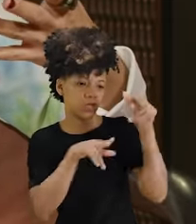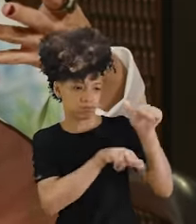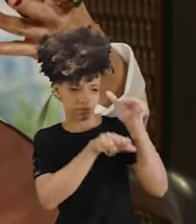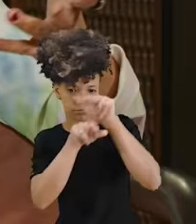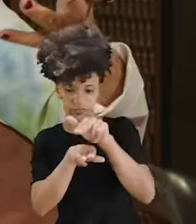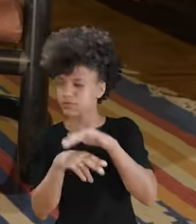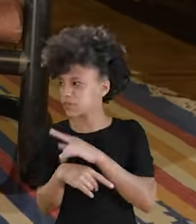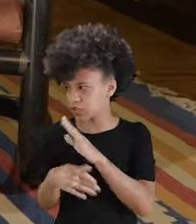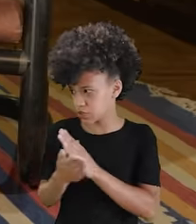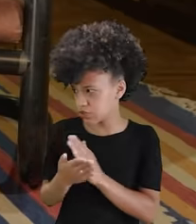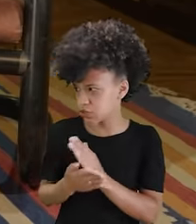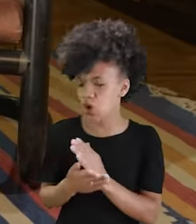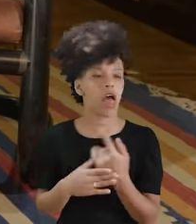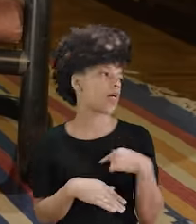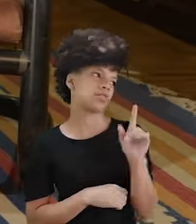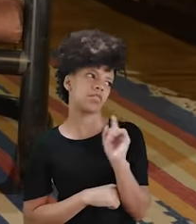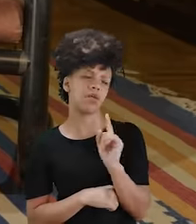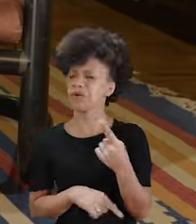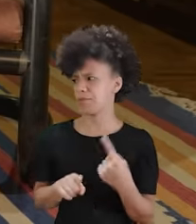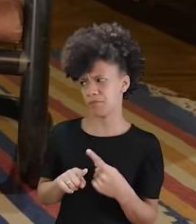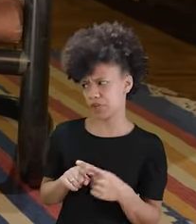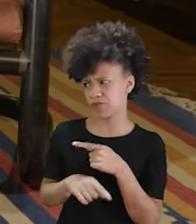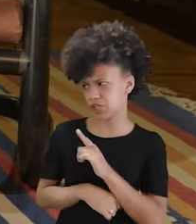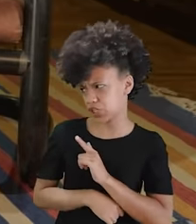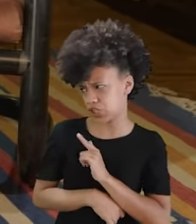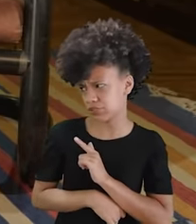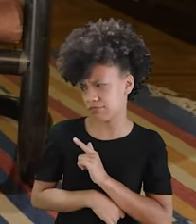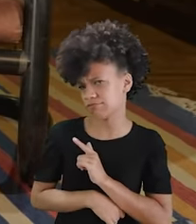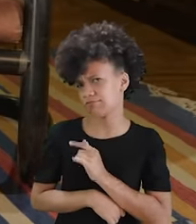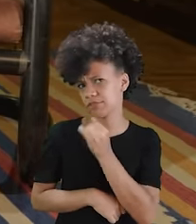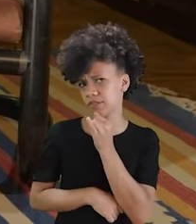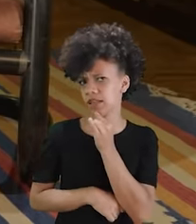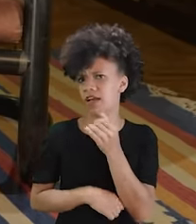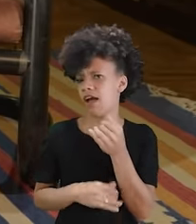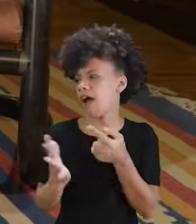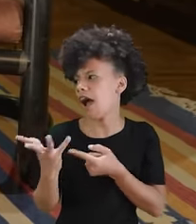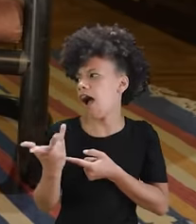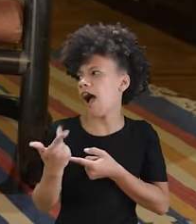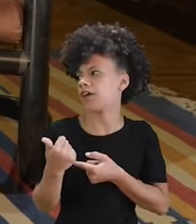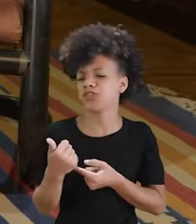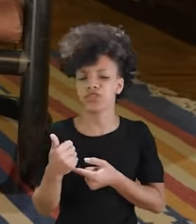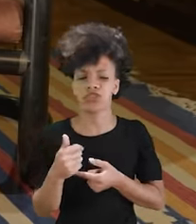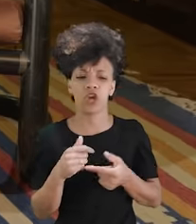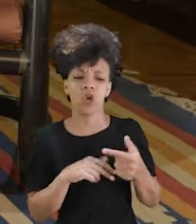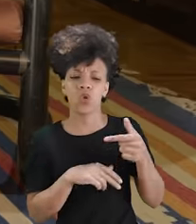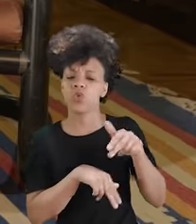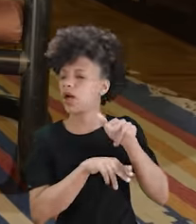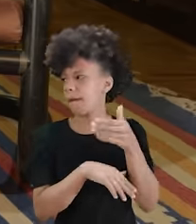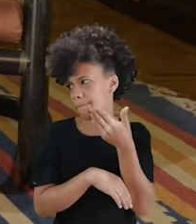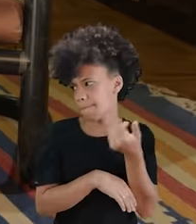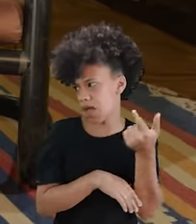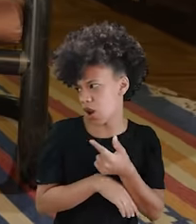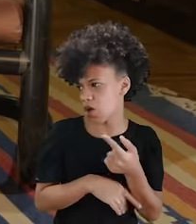pessoas dividir a mesma cabine você chegou dividir com ele não porque você tinha uma coisa mais digamos arte ficam as